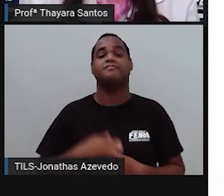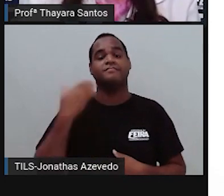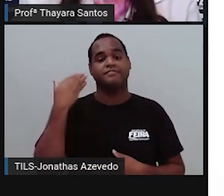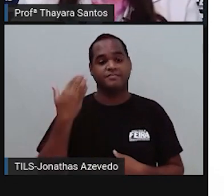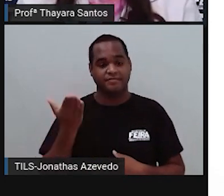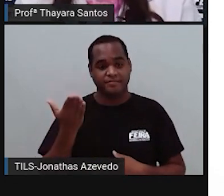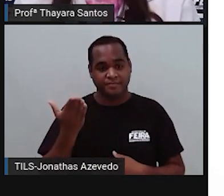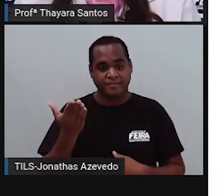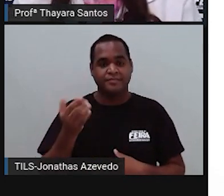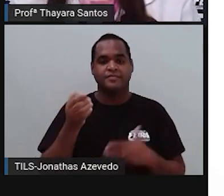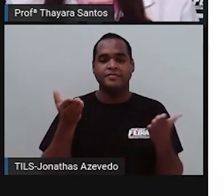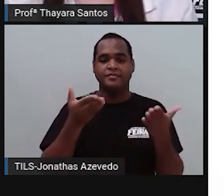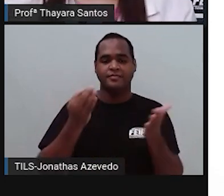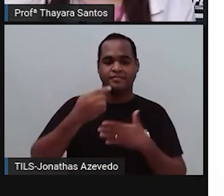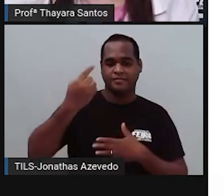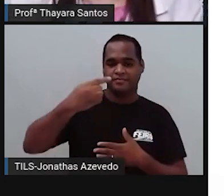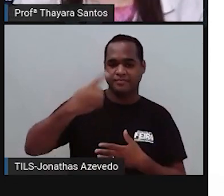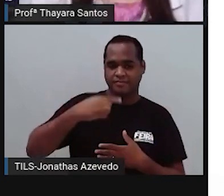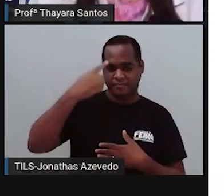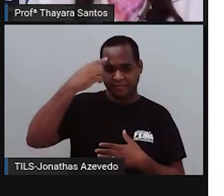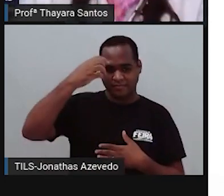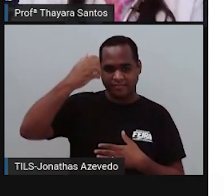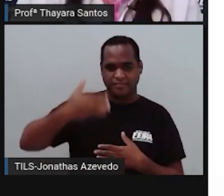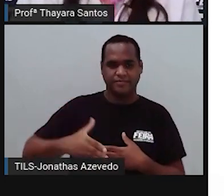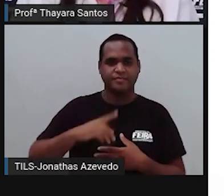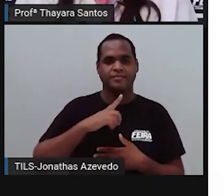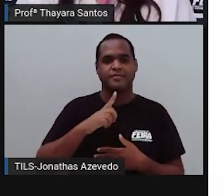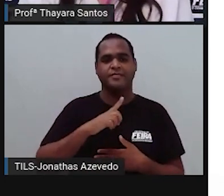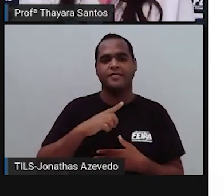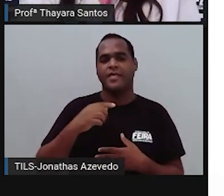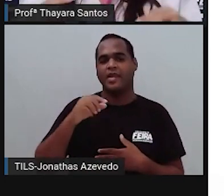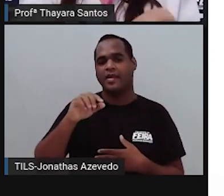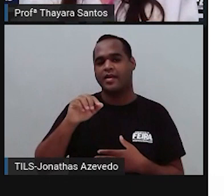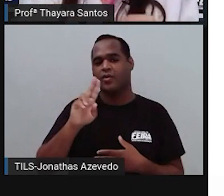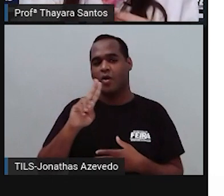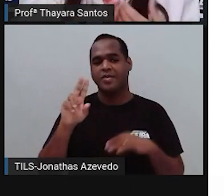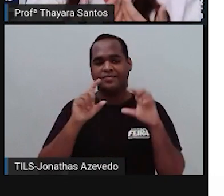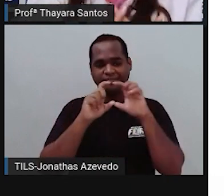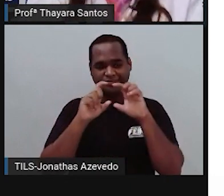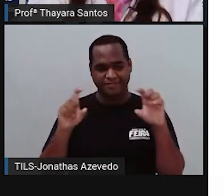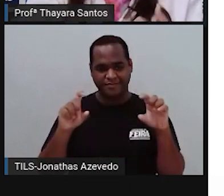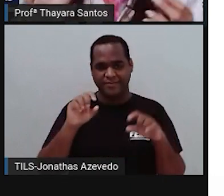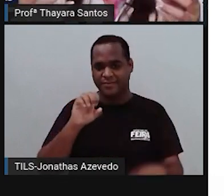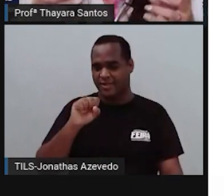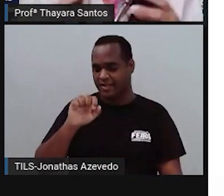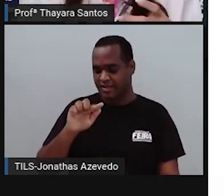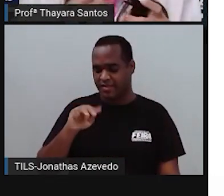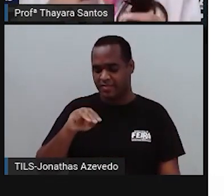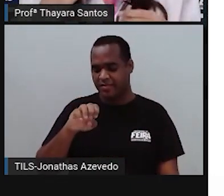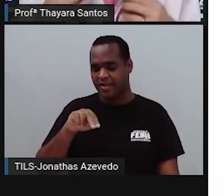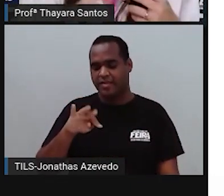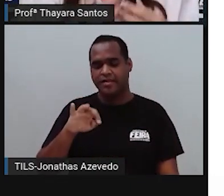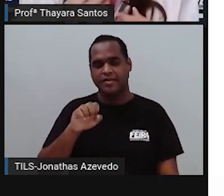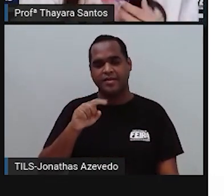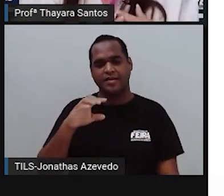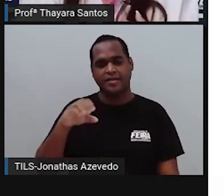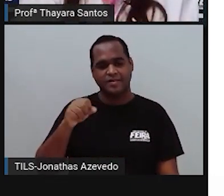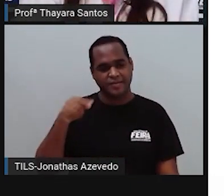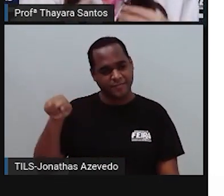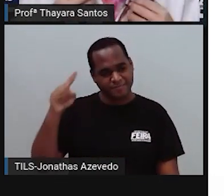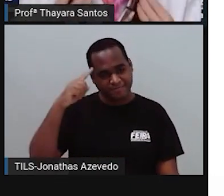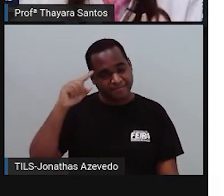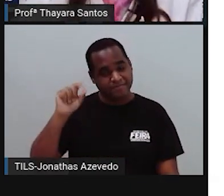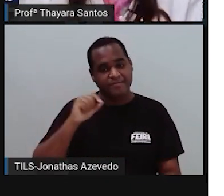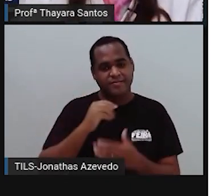Na primeira etapa, que se chama de clivagem ou segmentação, como o nome já está dizendo, segmentação. Então, são originados